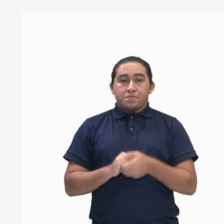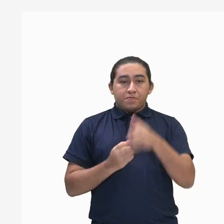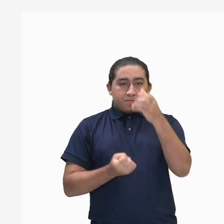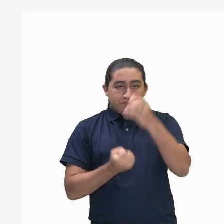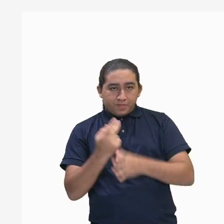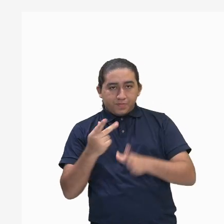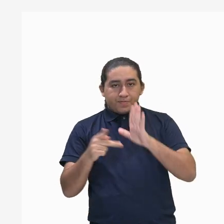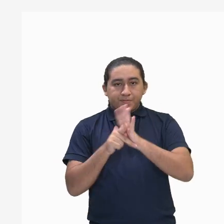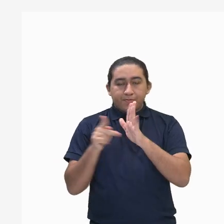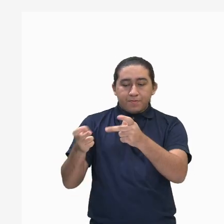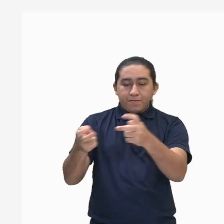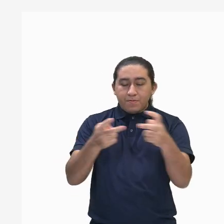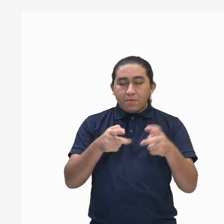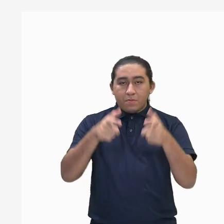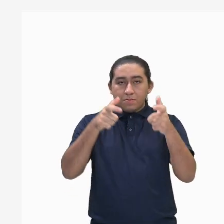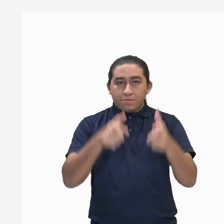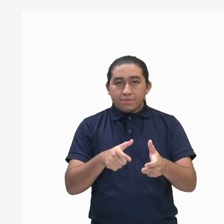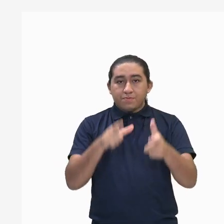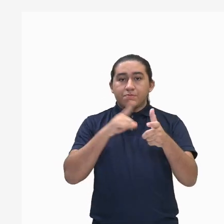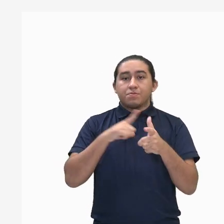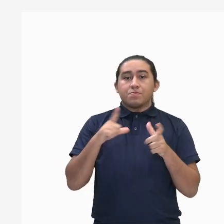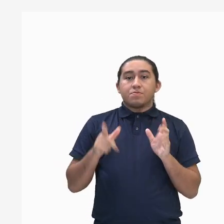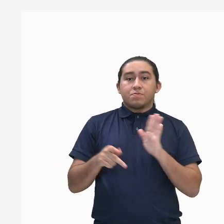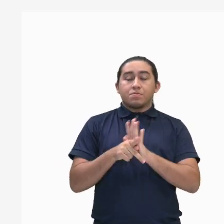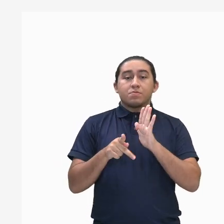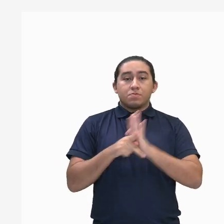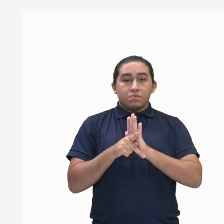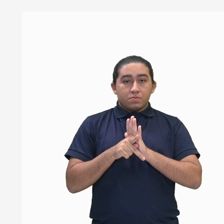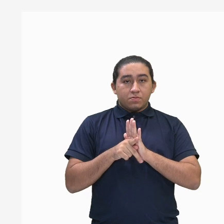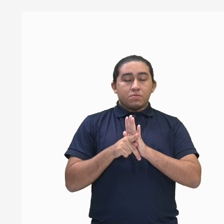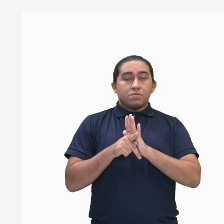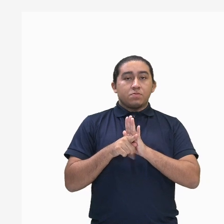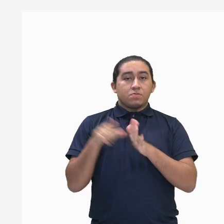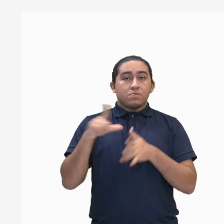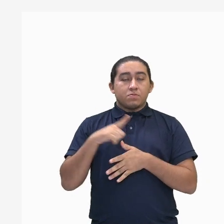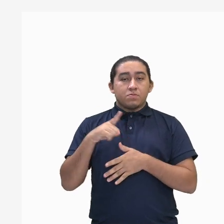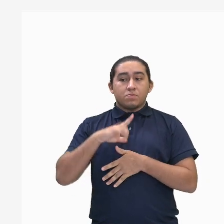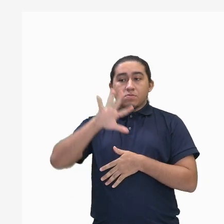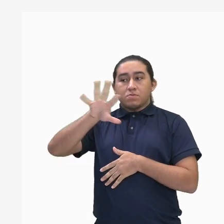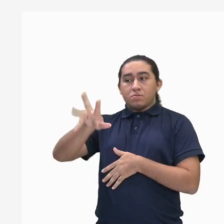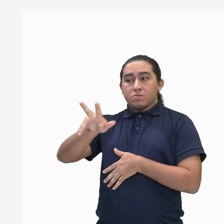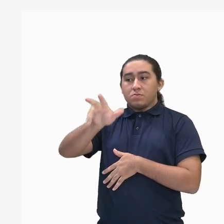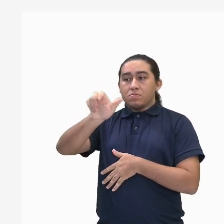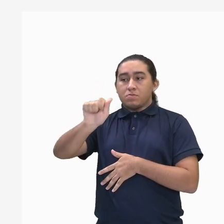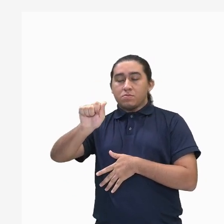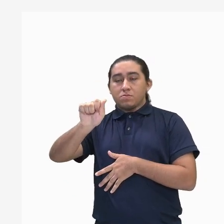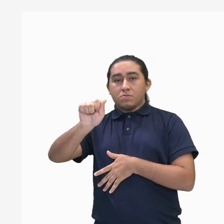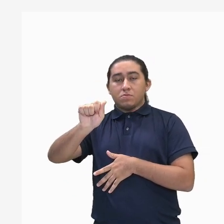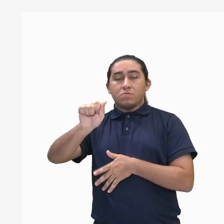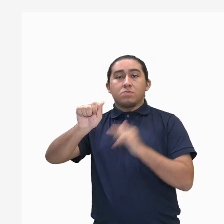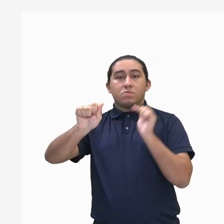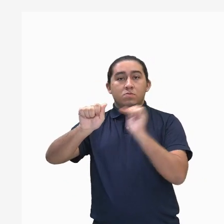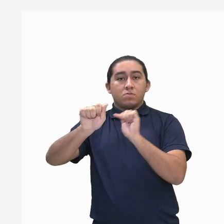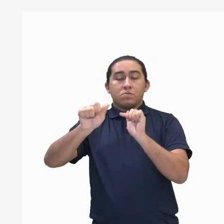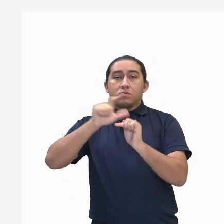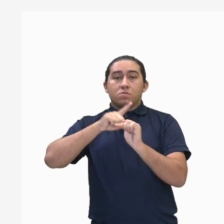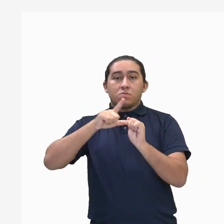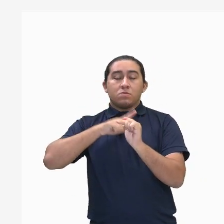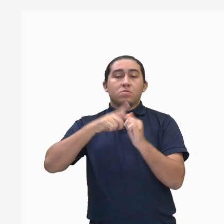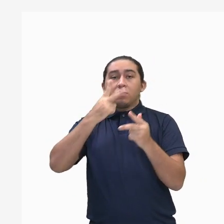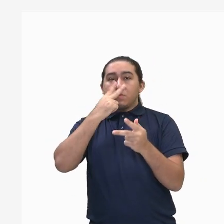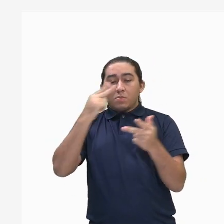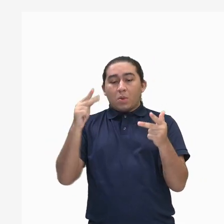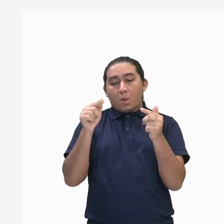da observação do desenho das costas da América do Sul e da África, as quais possuem formas complementares